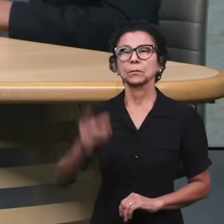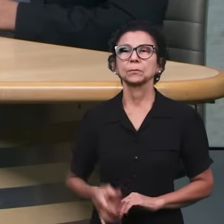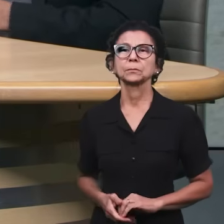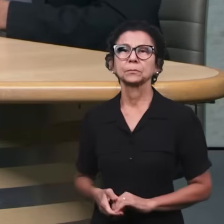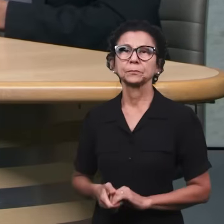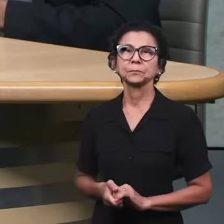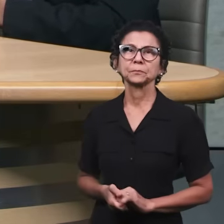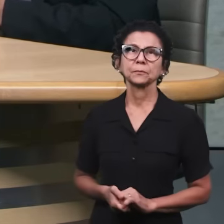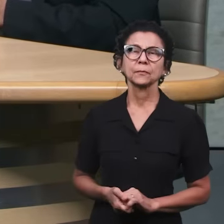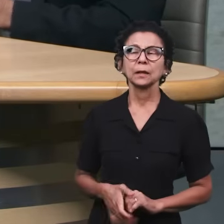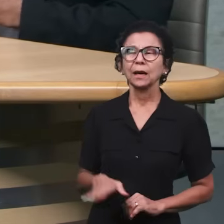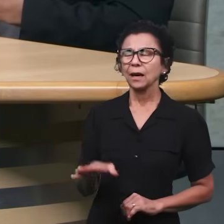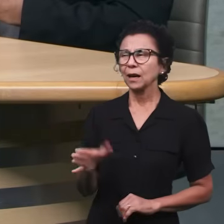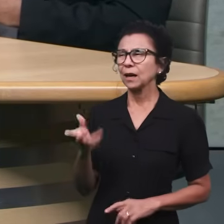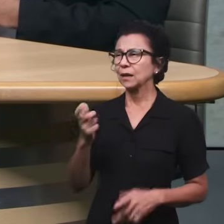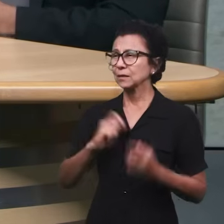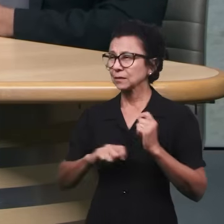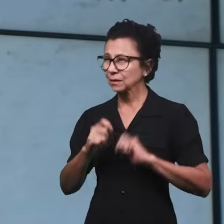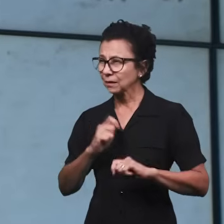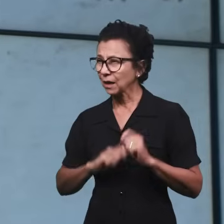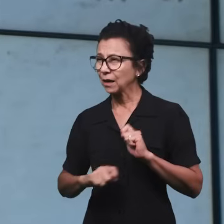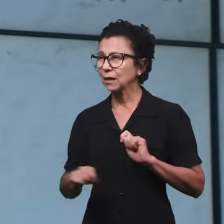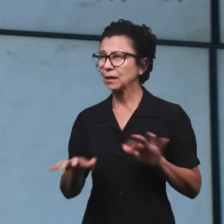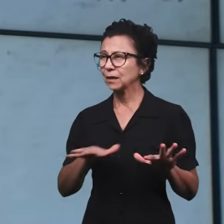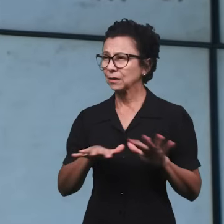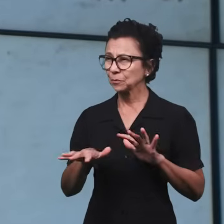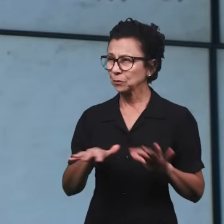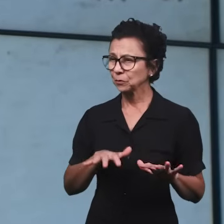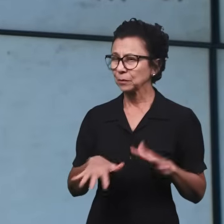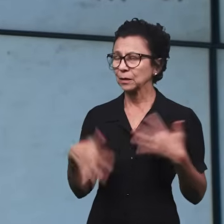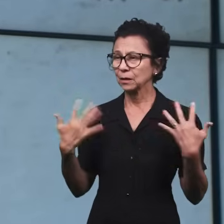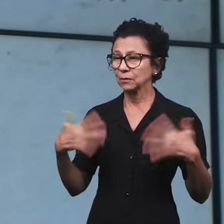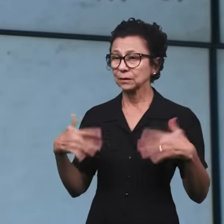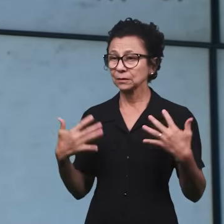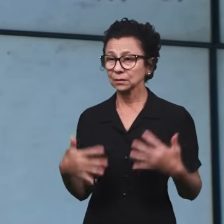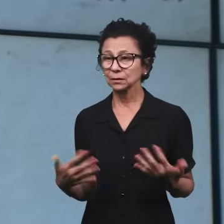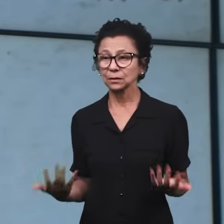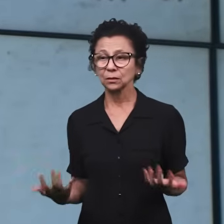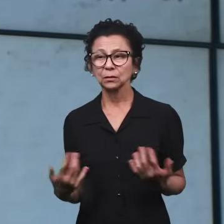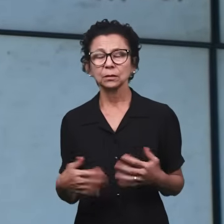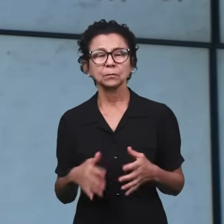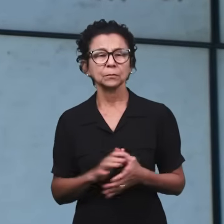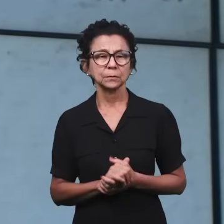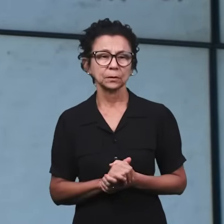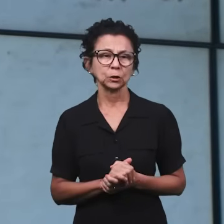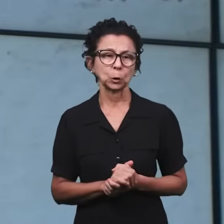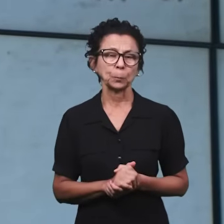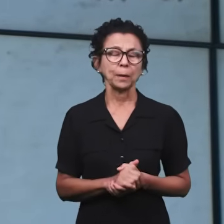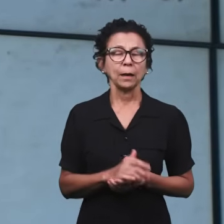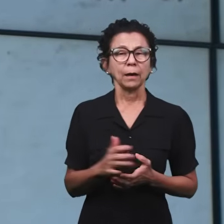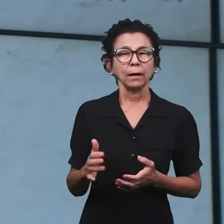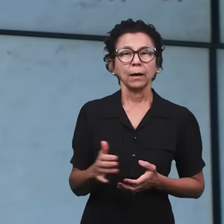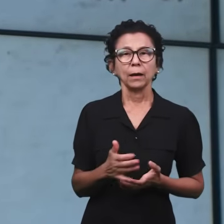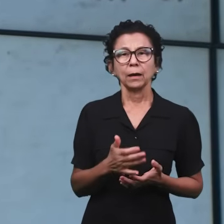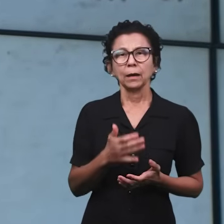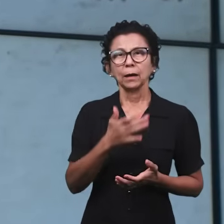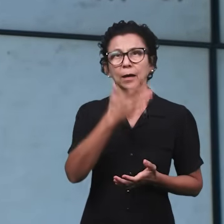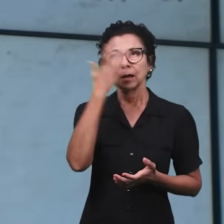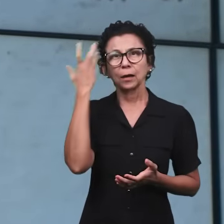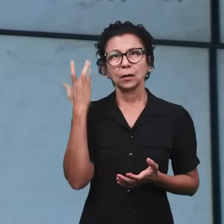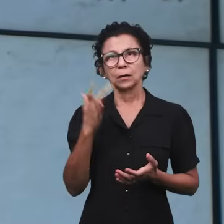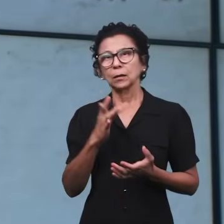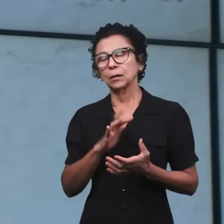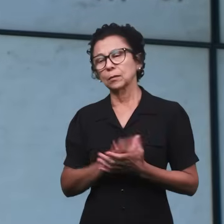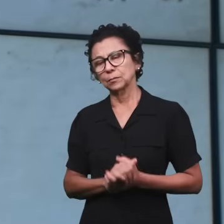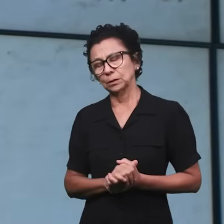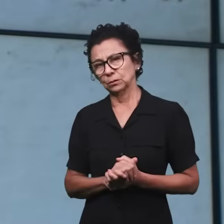questão dessa ansiedade, essa inquietação, mas até o próprio aprendizado, porque quem consegue aprender